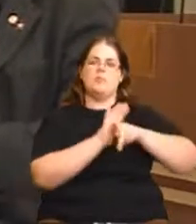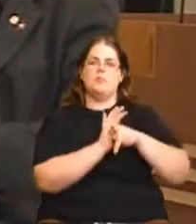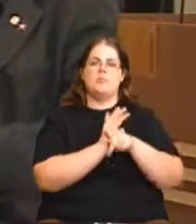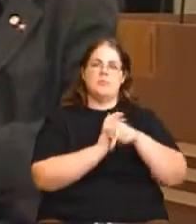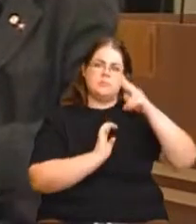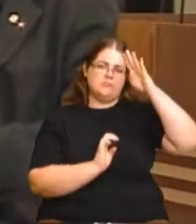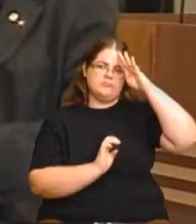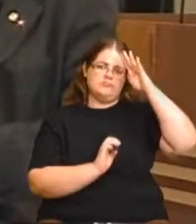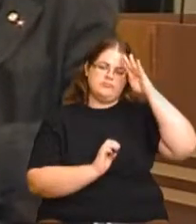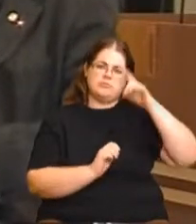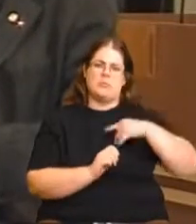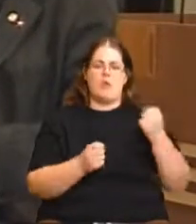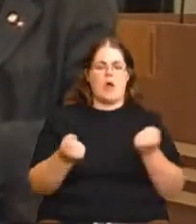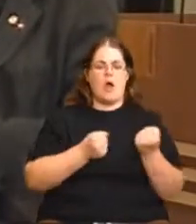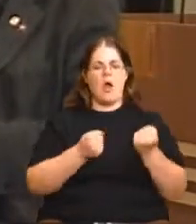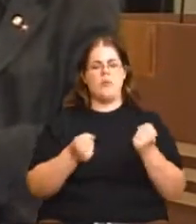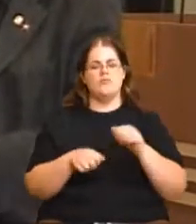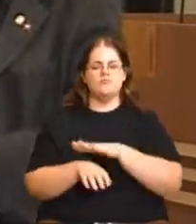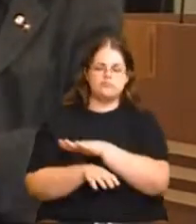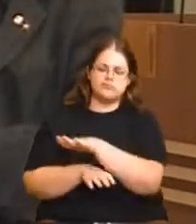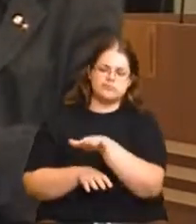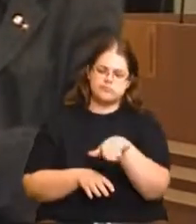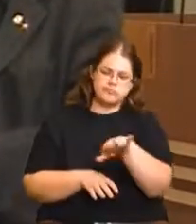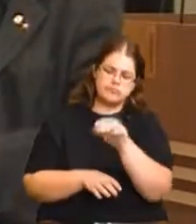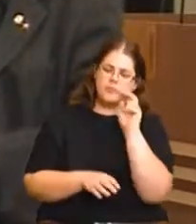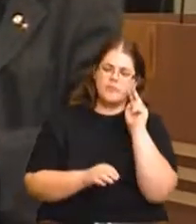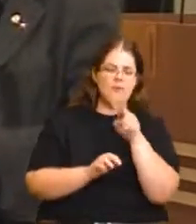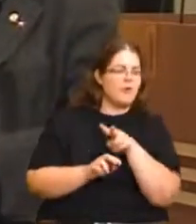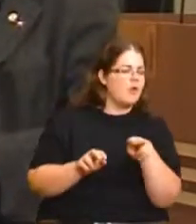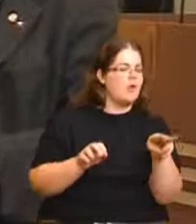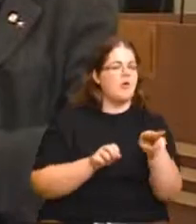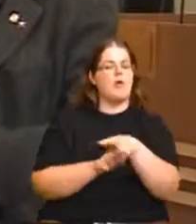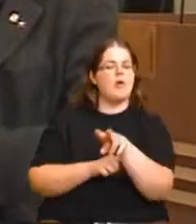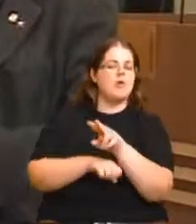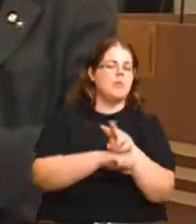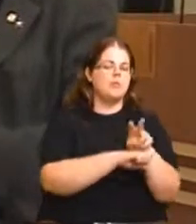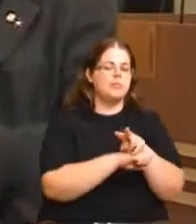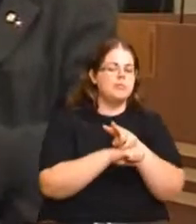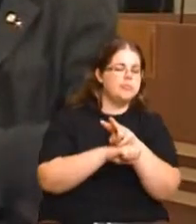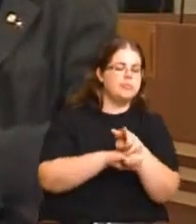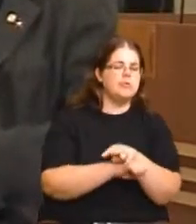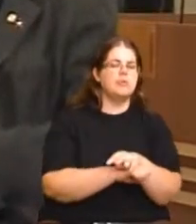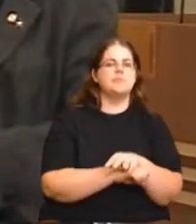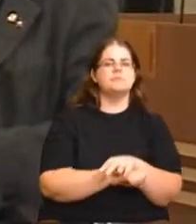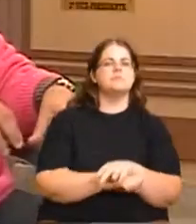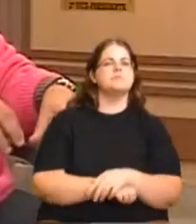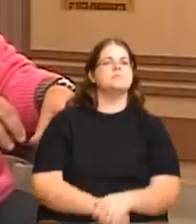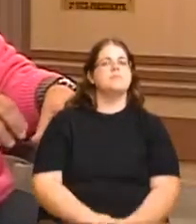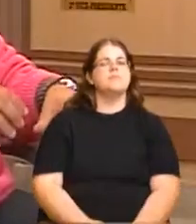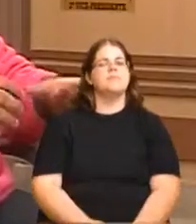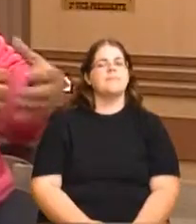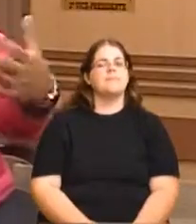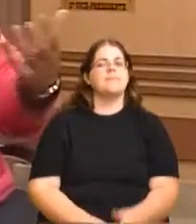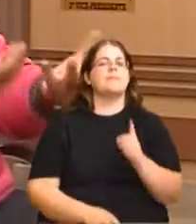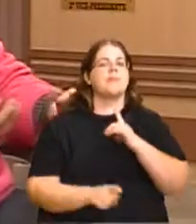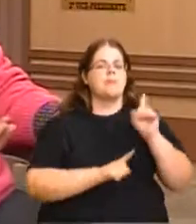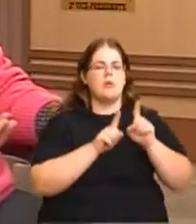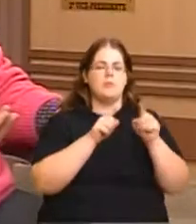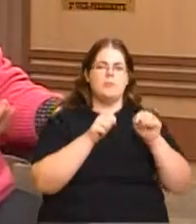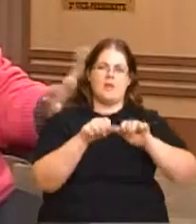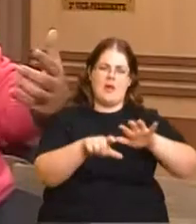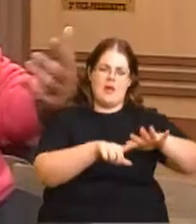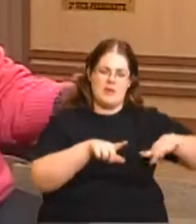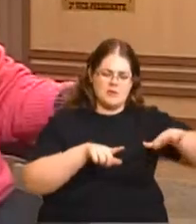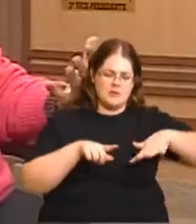Quadra Tablada, então as viaturas podem circular, eu acho, para ajudar, então tudo isso tem nessa discussão. Que ao mesmo tempo na Zona Norte tem algumas áreas que